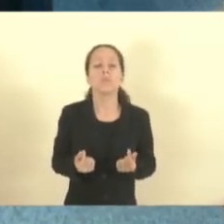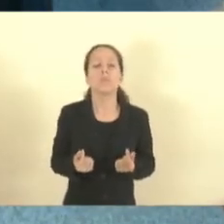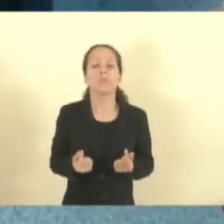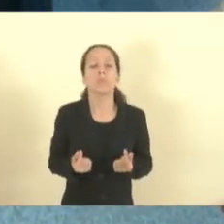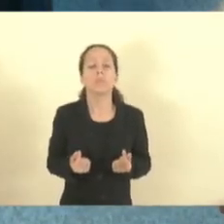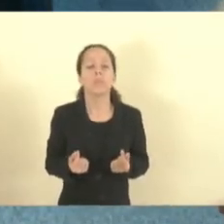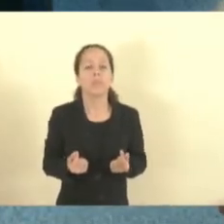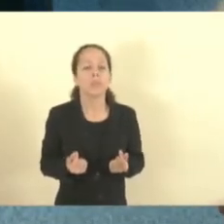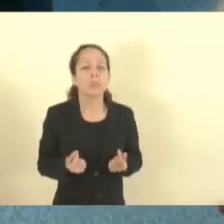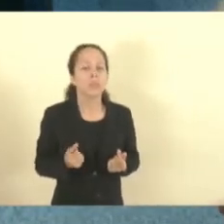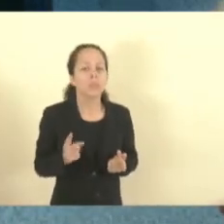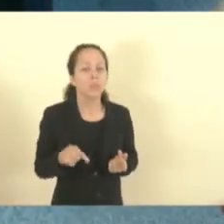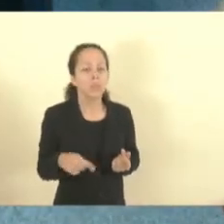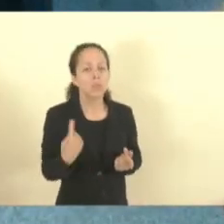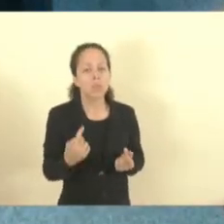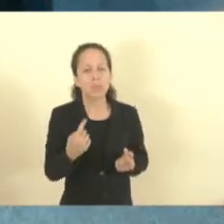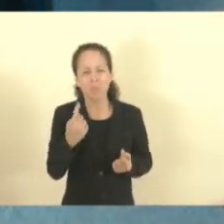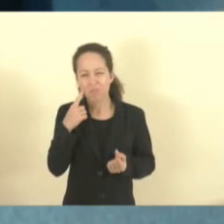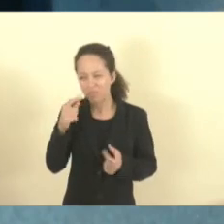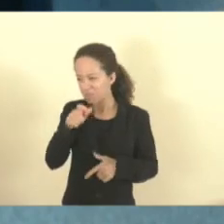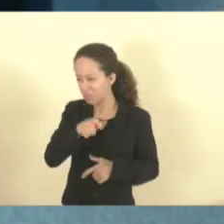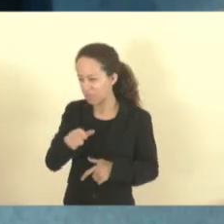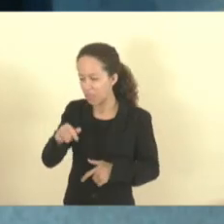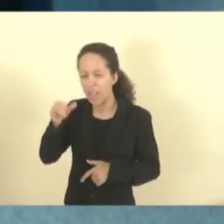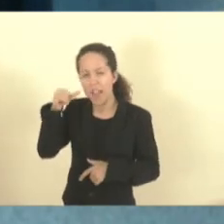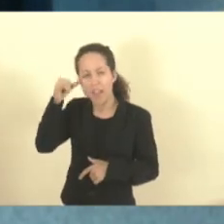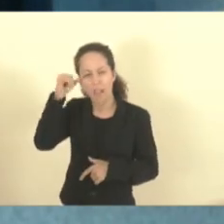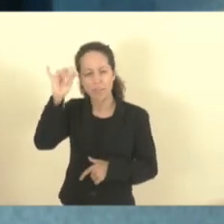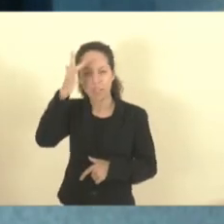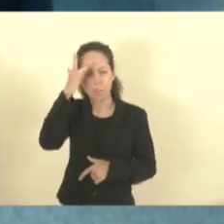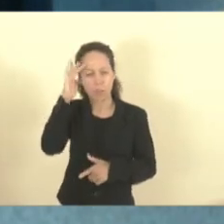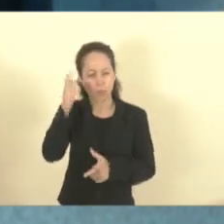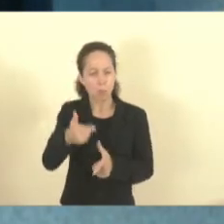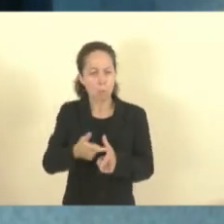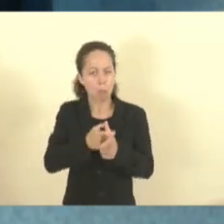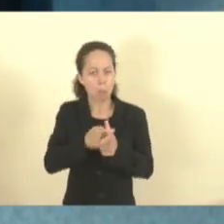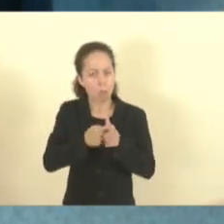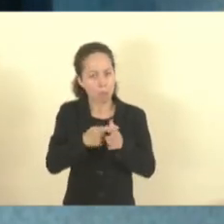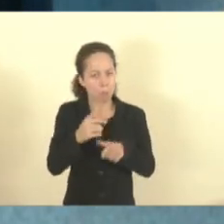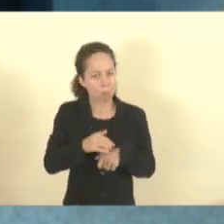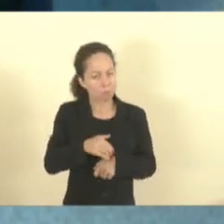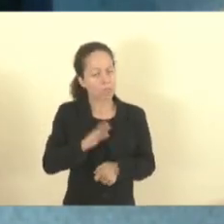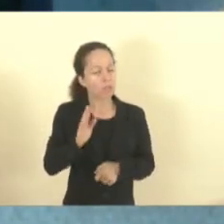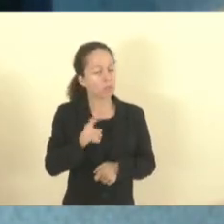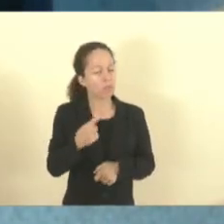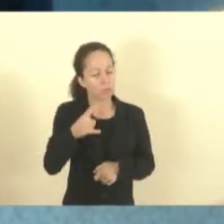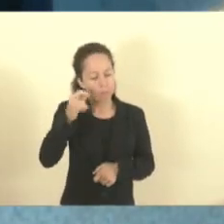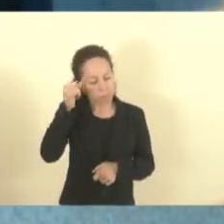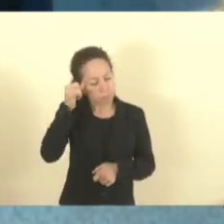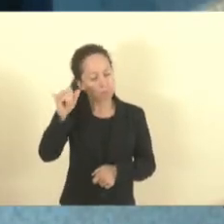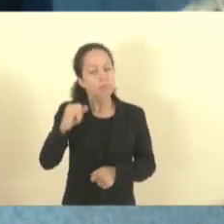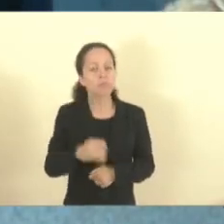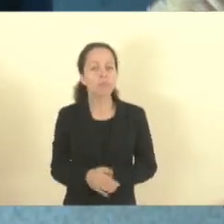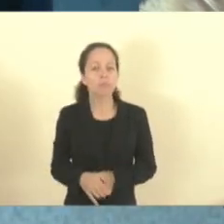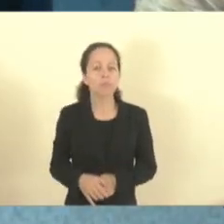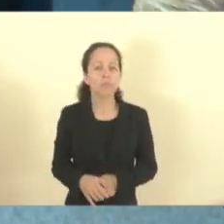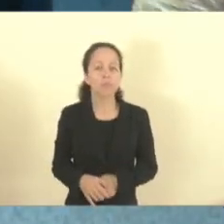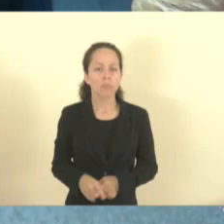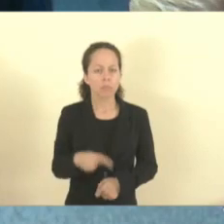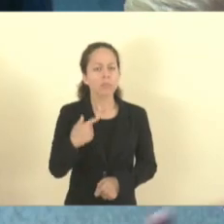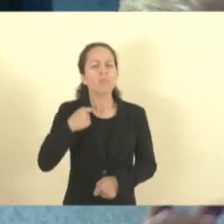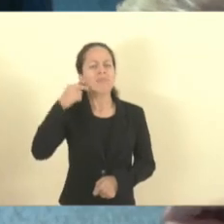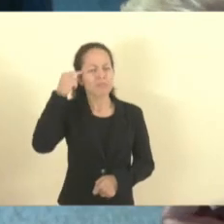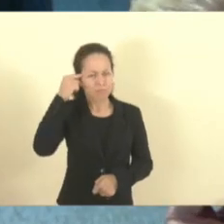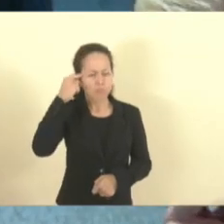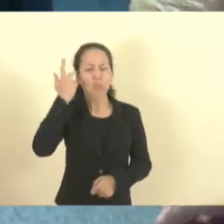cerco contra o devedor costumais, deputado Capitão Assunção. Nós entendemos perfeitamente que é possível uma empresa passar